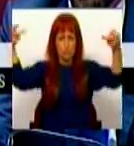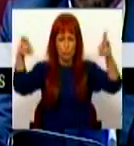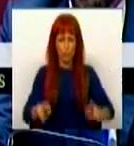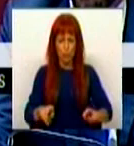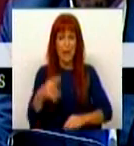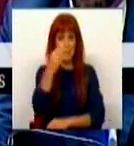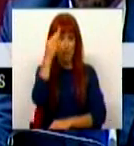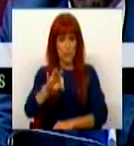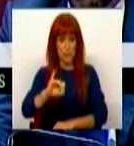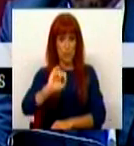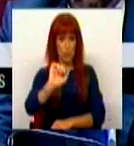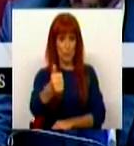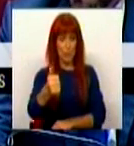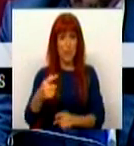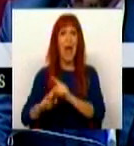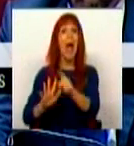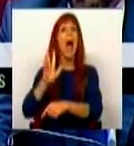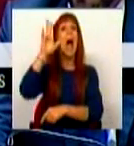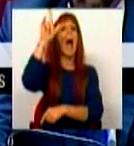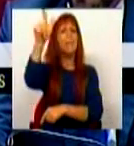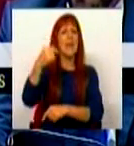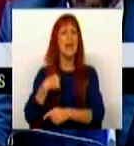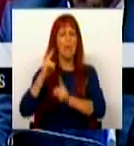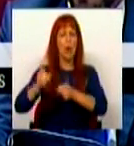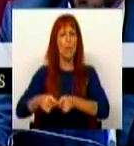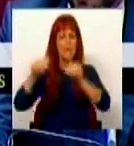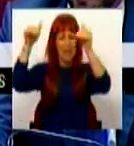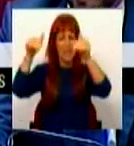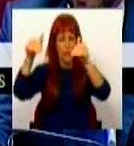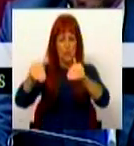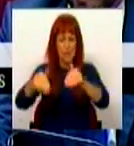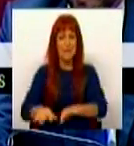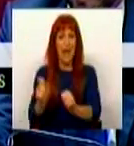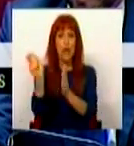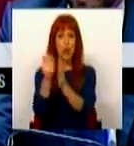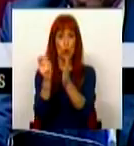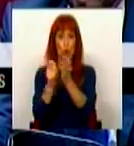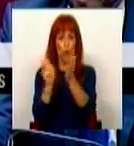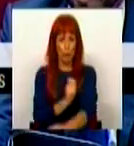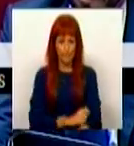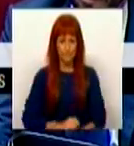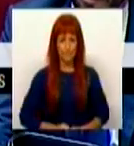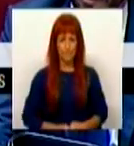em percentagem do PIB e já amanhã vai começar a descer em termos nominais.